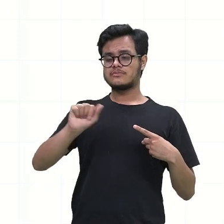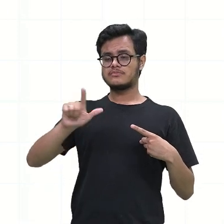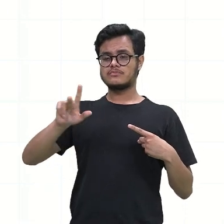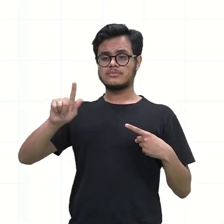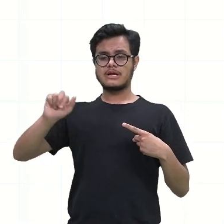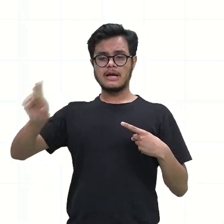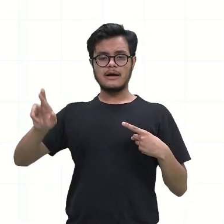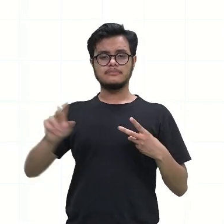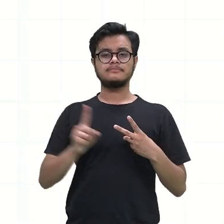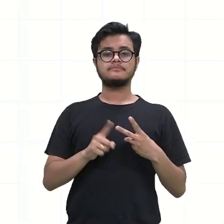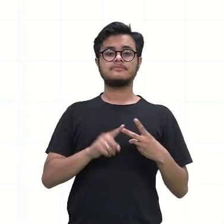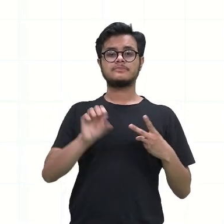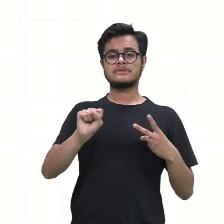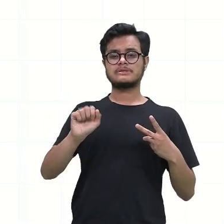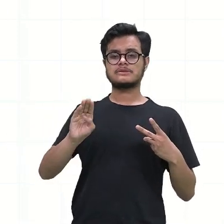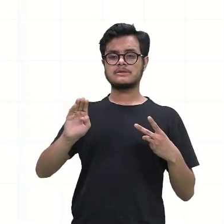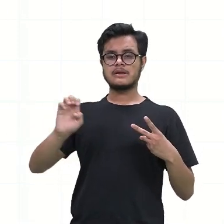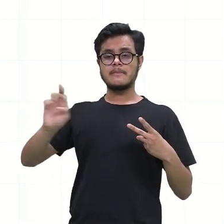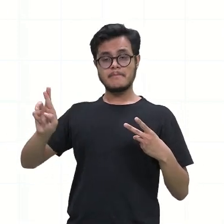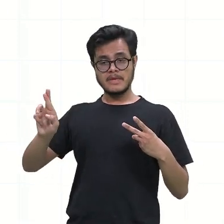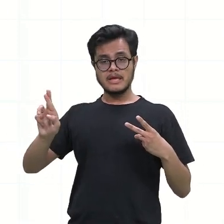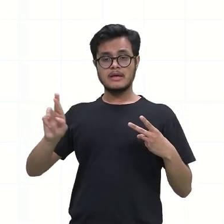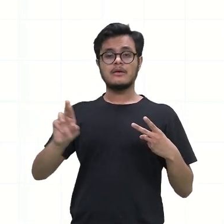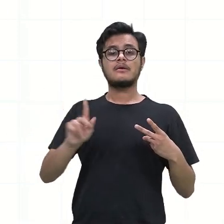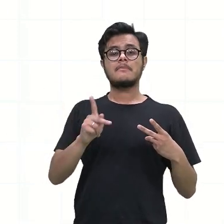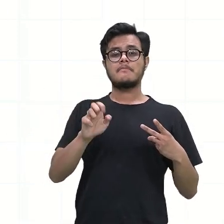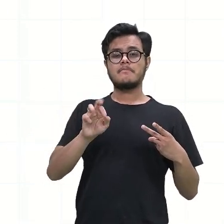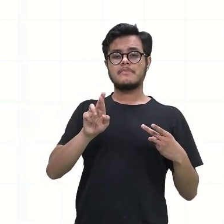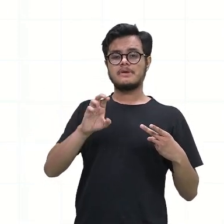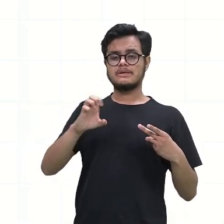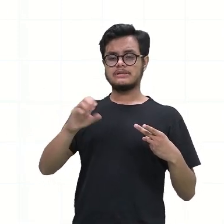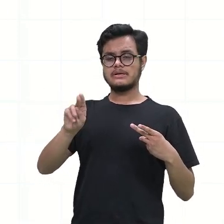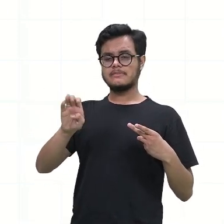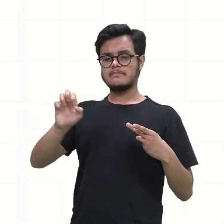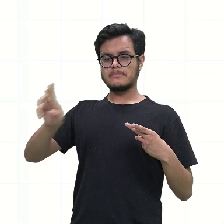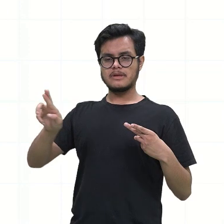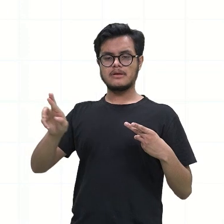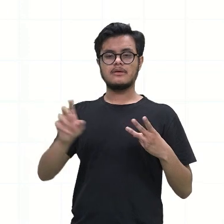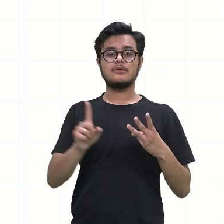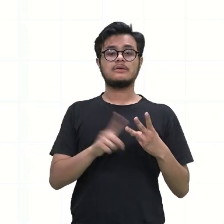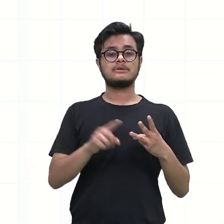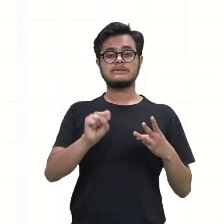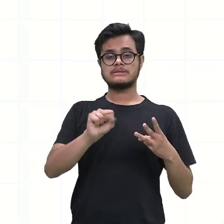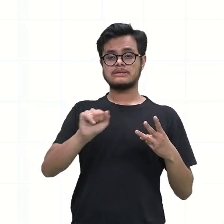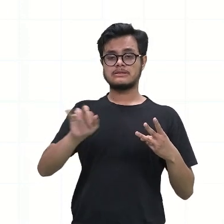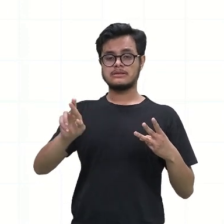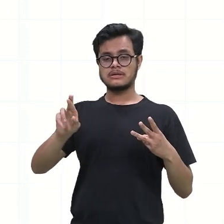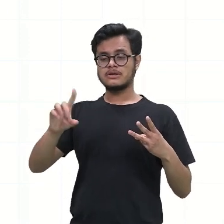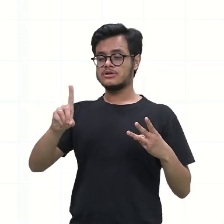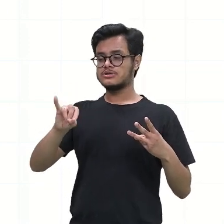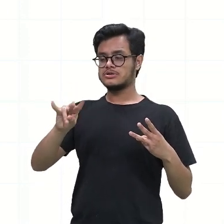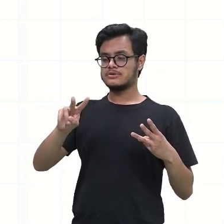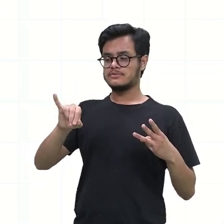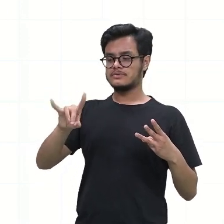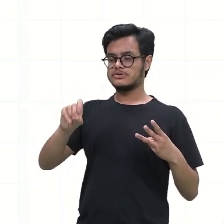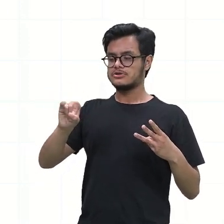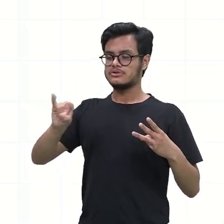divulgar. Segunda conjugação, saber, perceber. Sair da